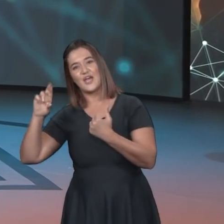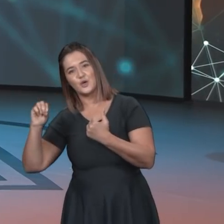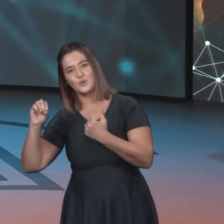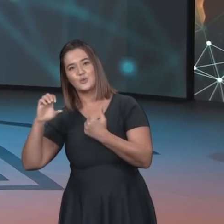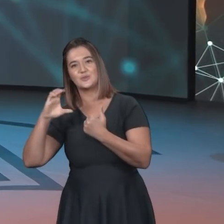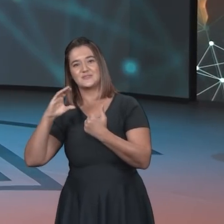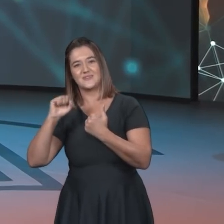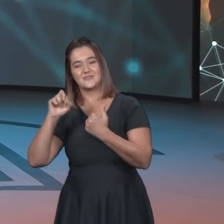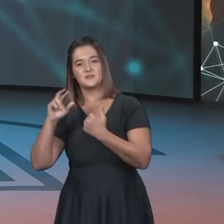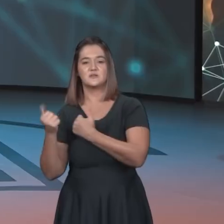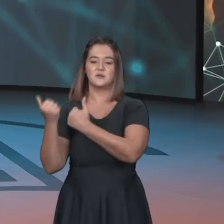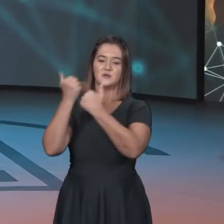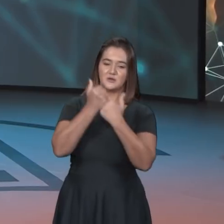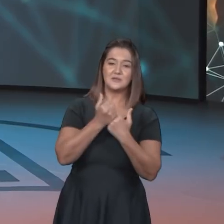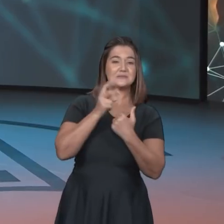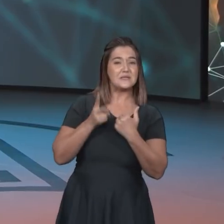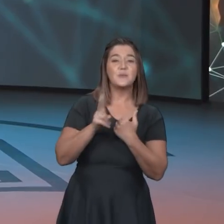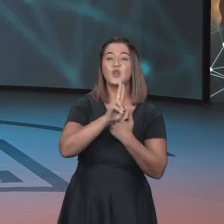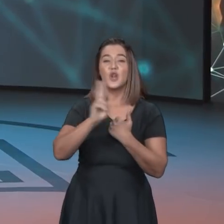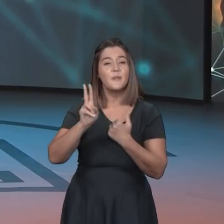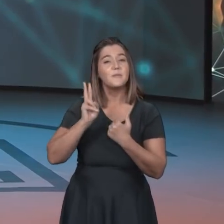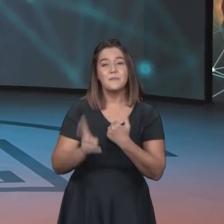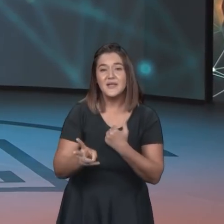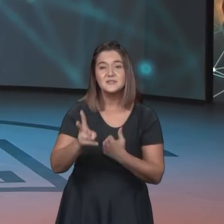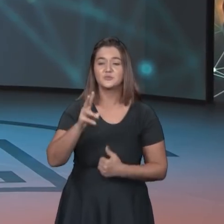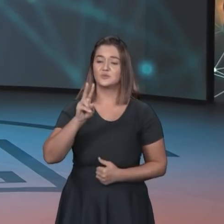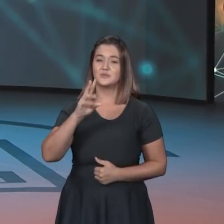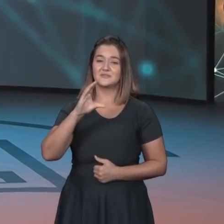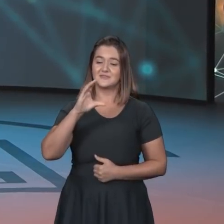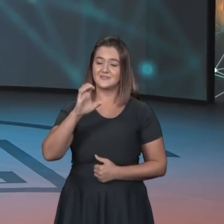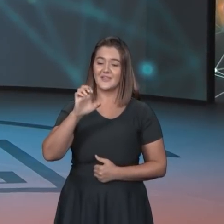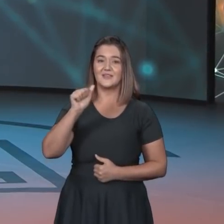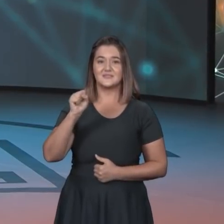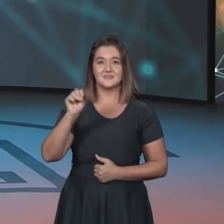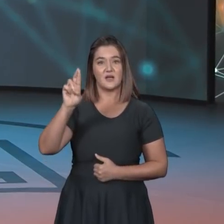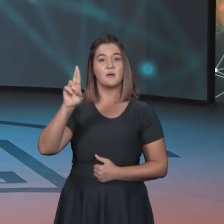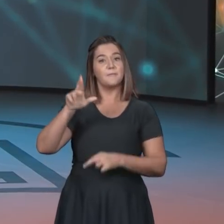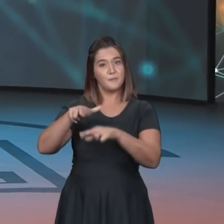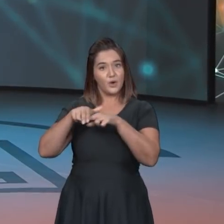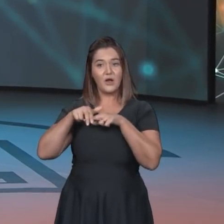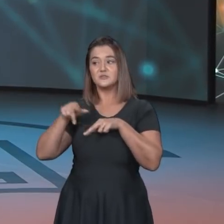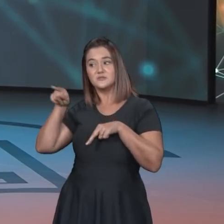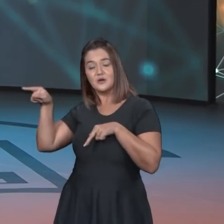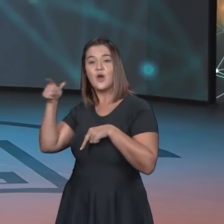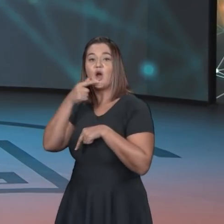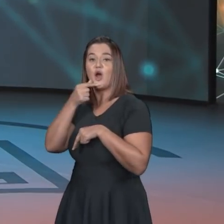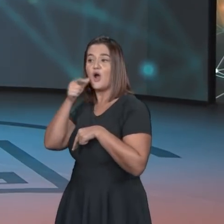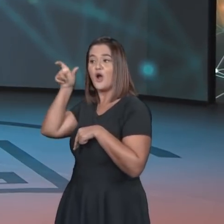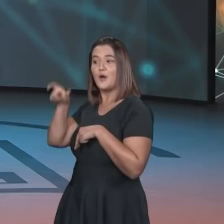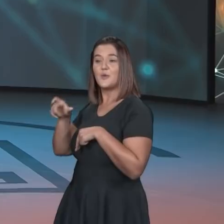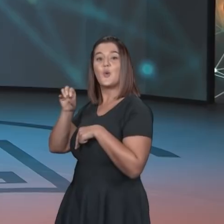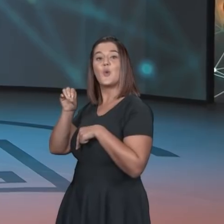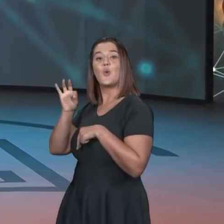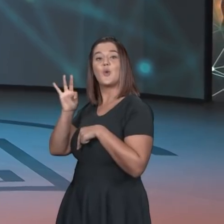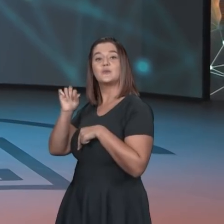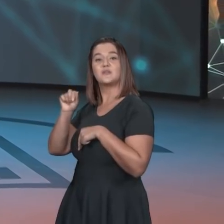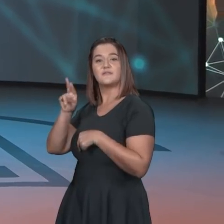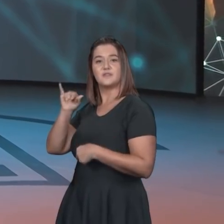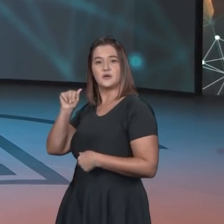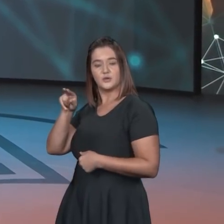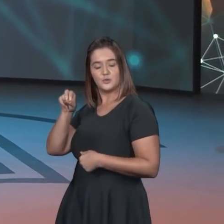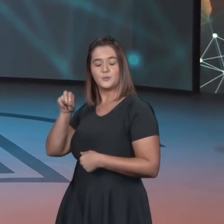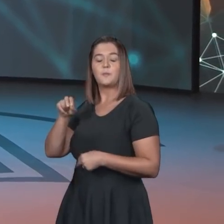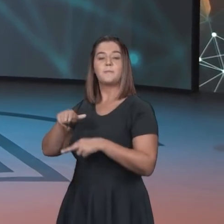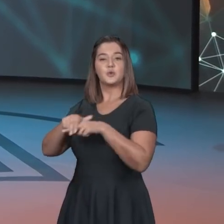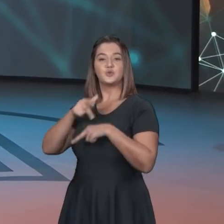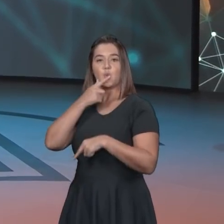você tem Tibério César, todos eles são Césares. E esse Augusto, quando ele